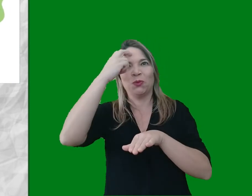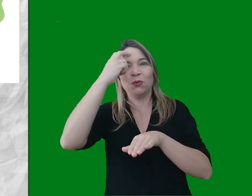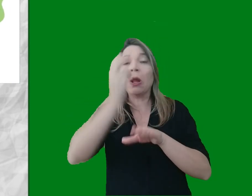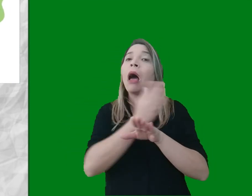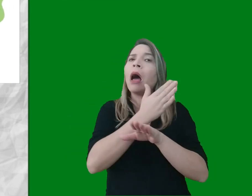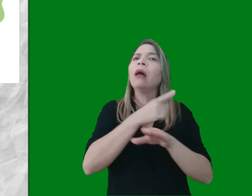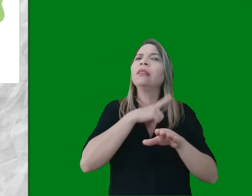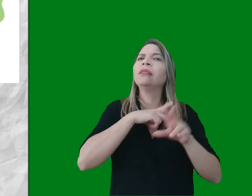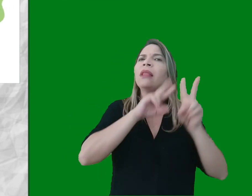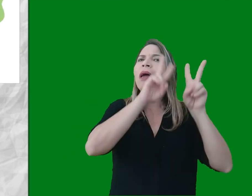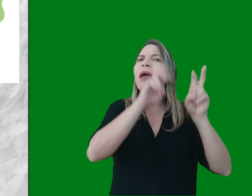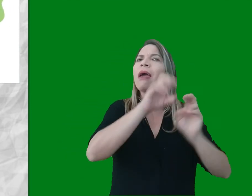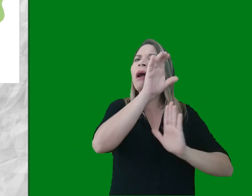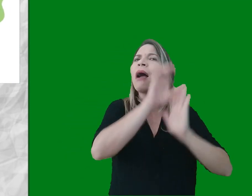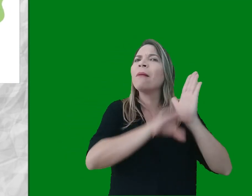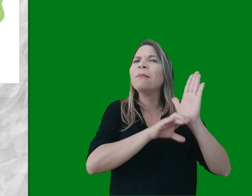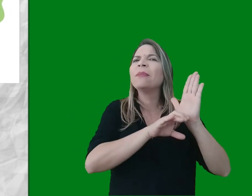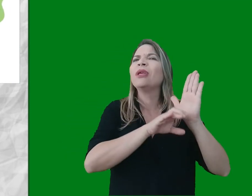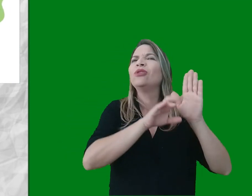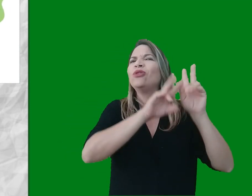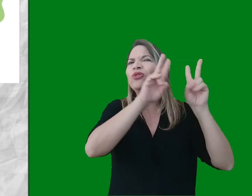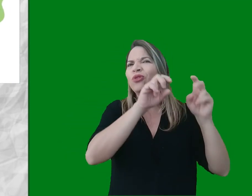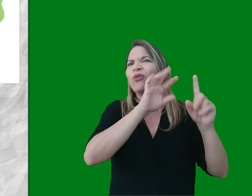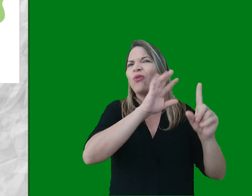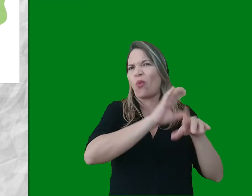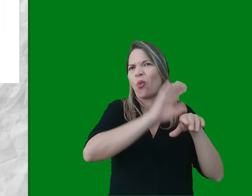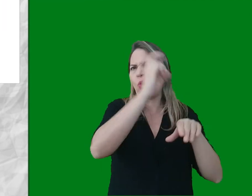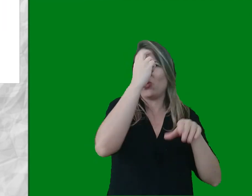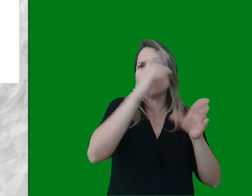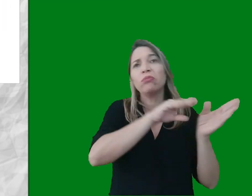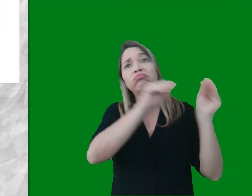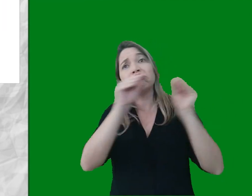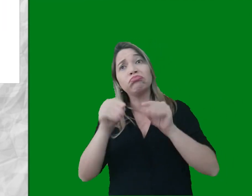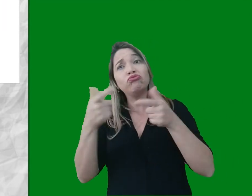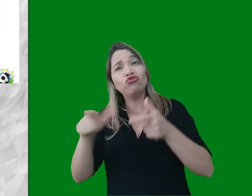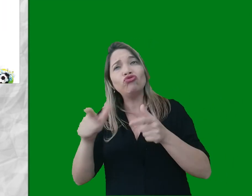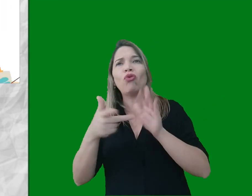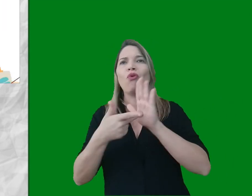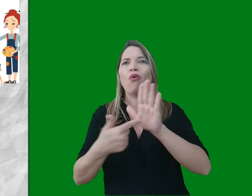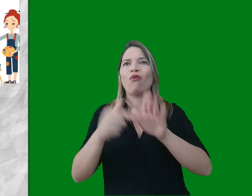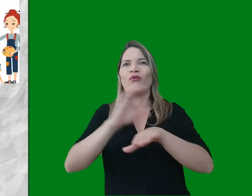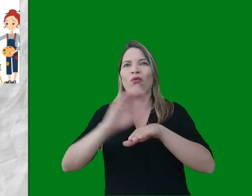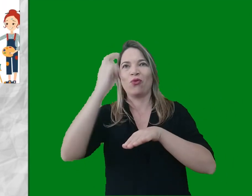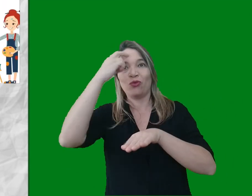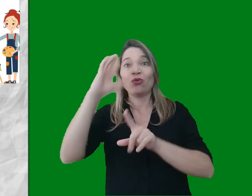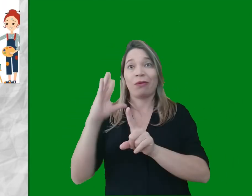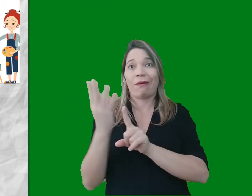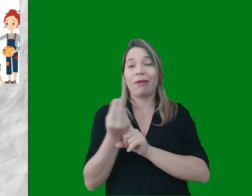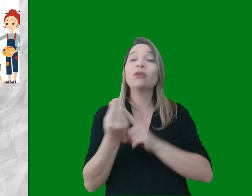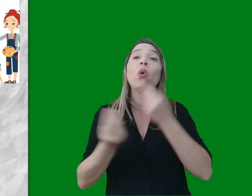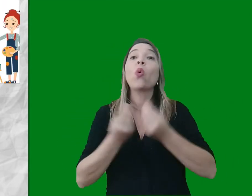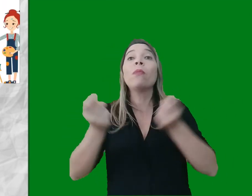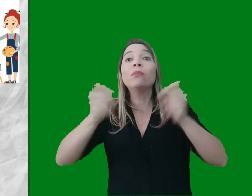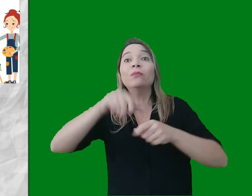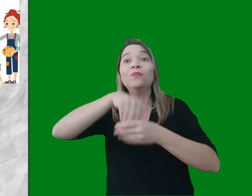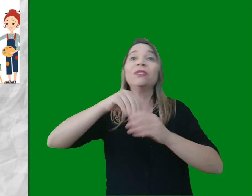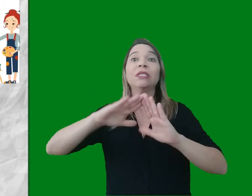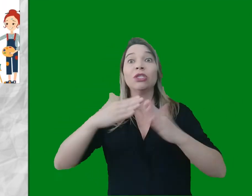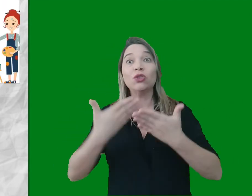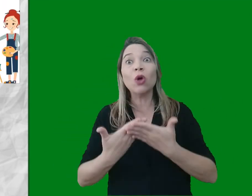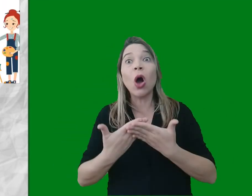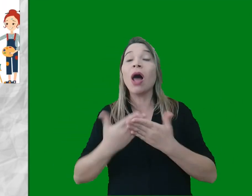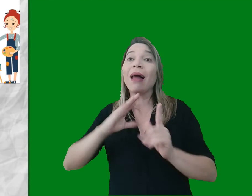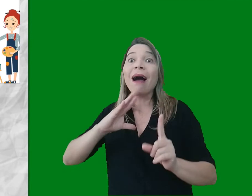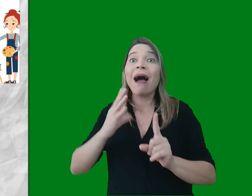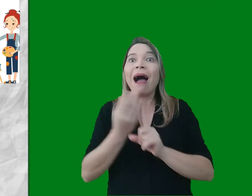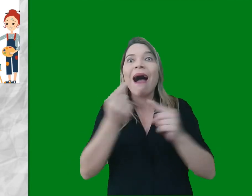dando continuidade à discussão iniciada no capítulo 2 deste livro. Os autores reafirmam as possibilidades educacionais das manifestações artísticas